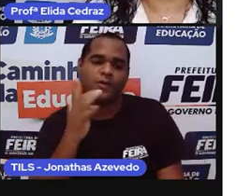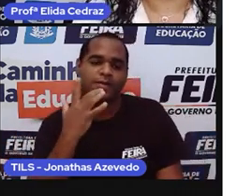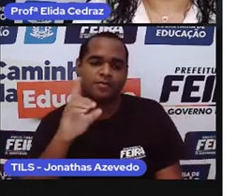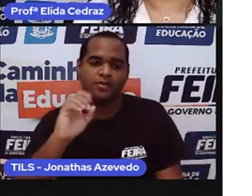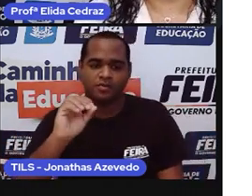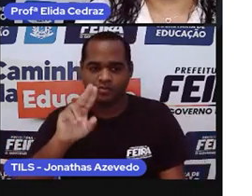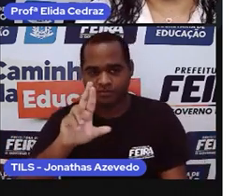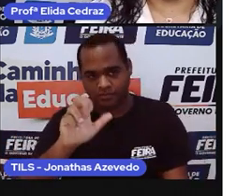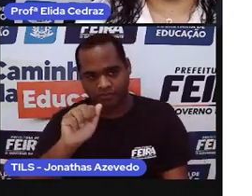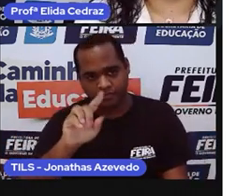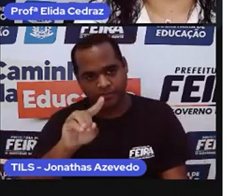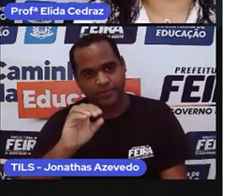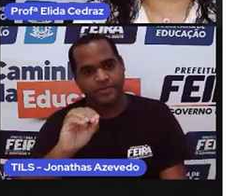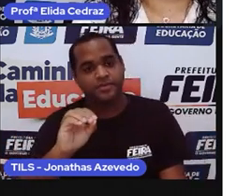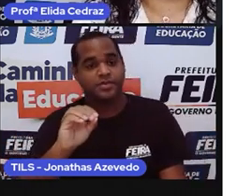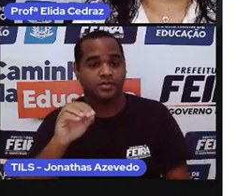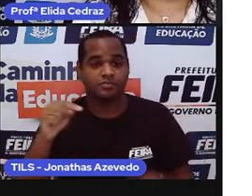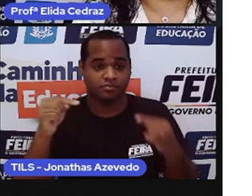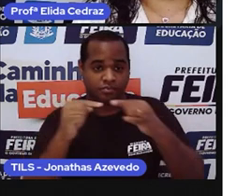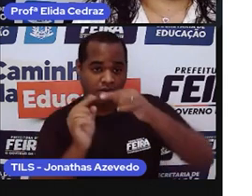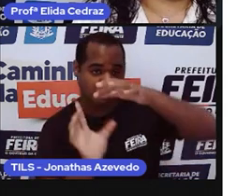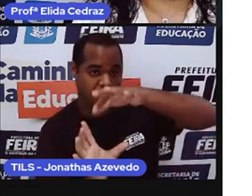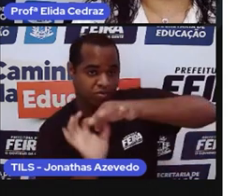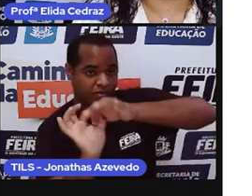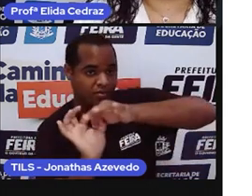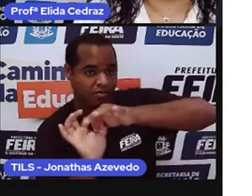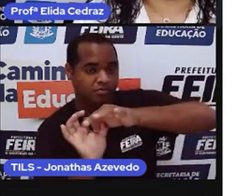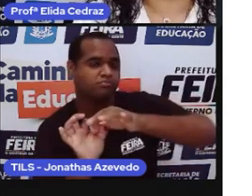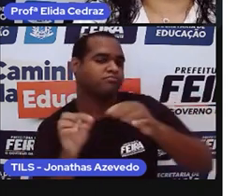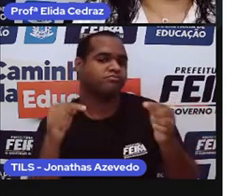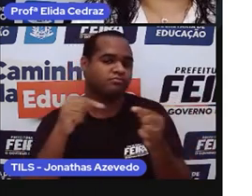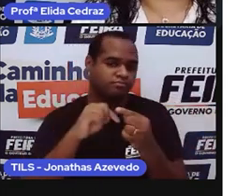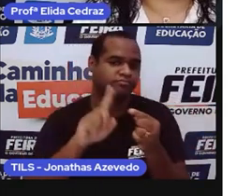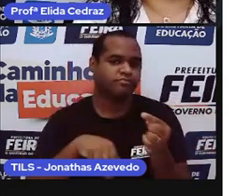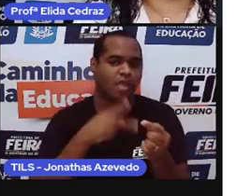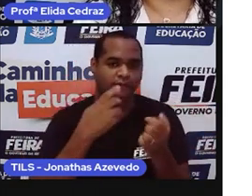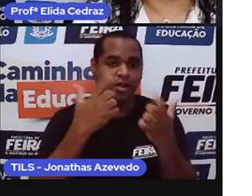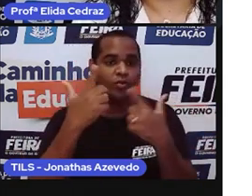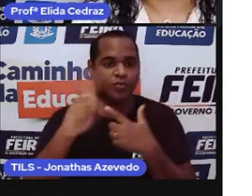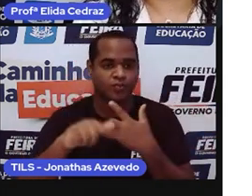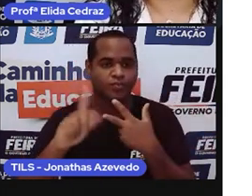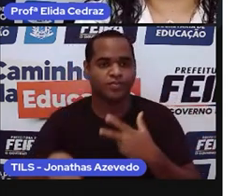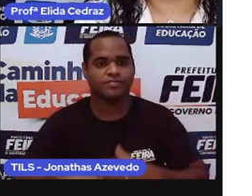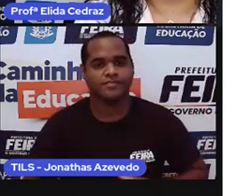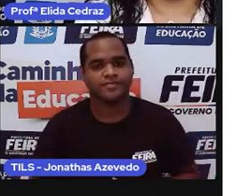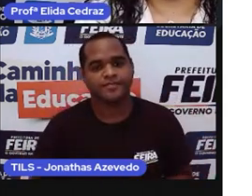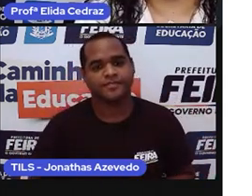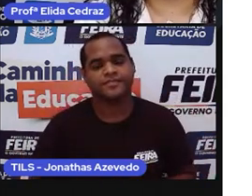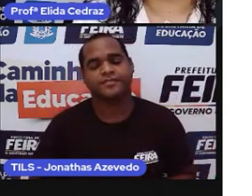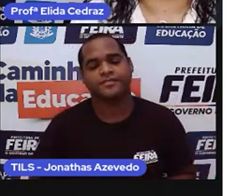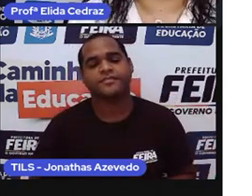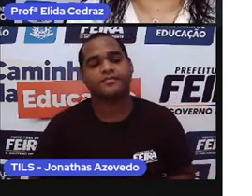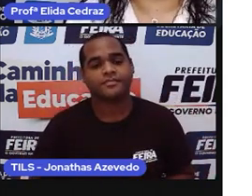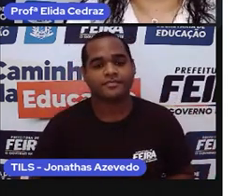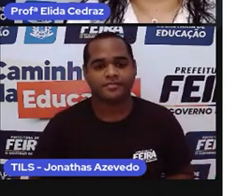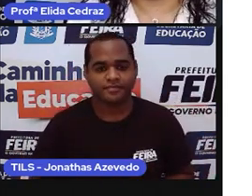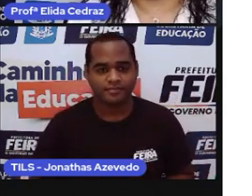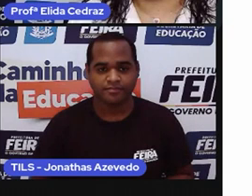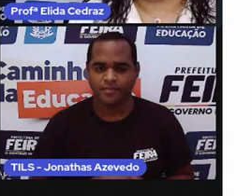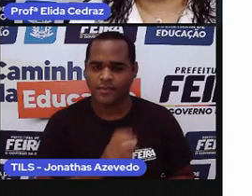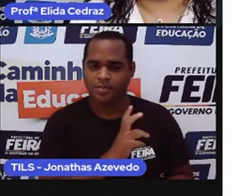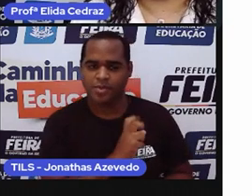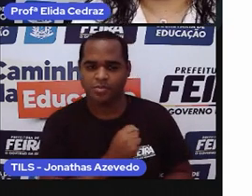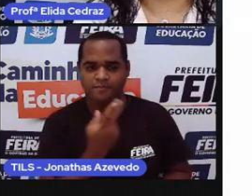semeado. Aqui a repetição do verso, então, a Pró repetiu. Foi meu amor que me